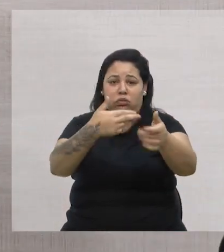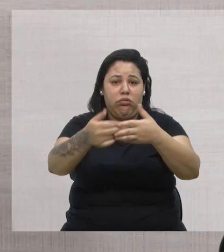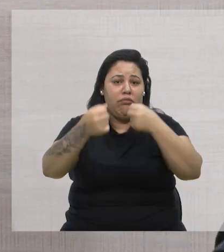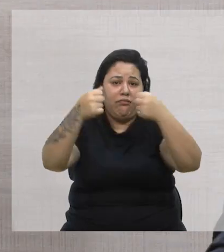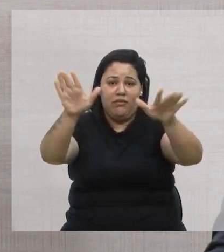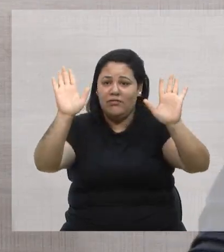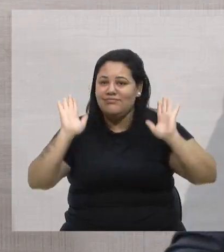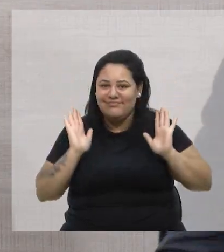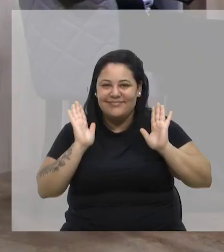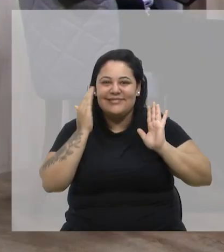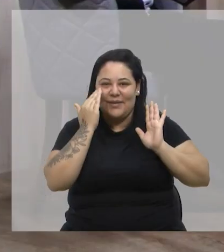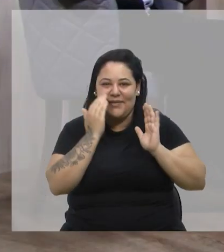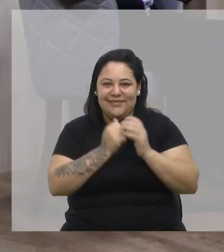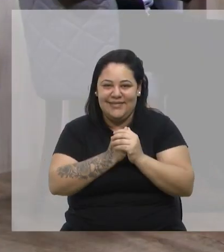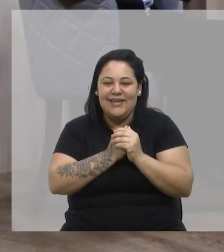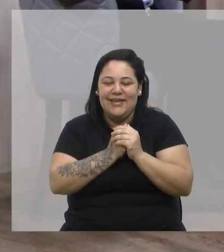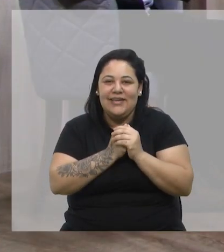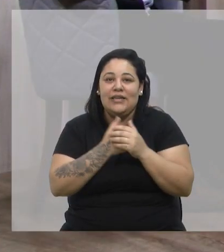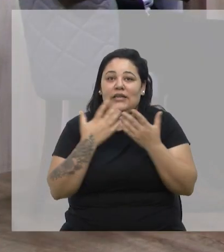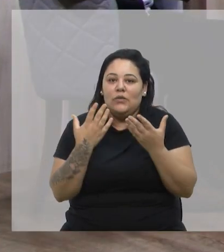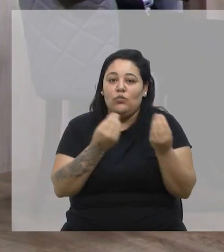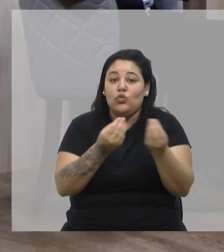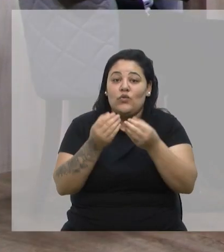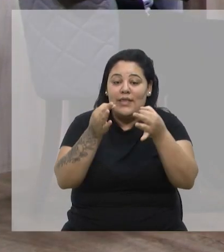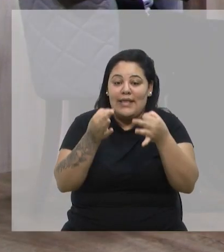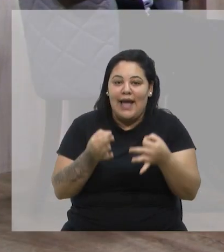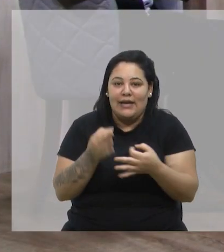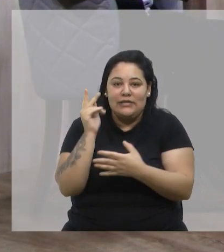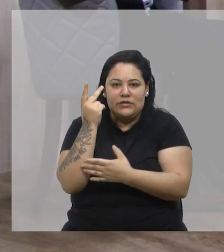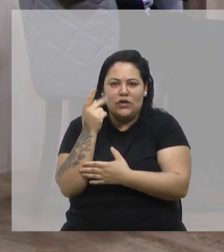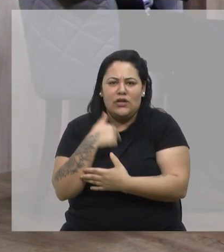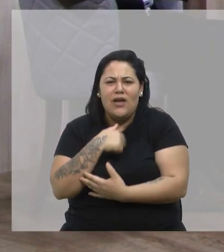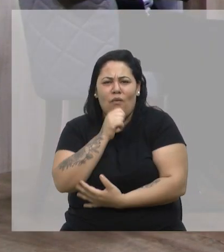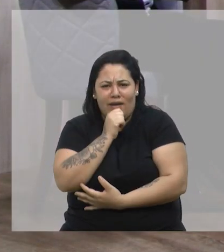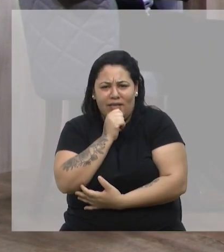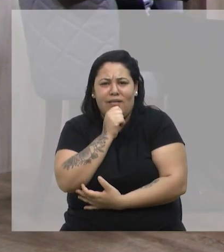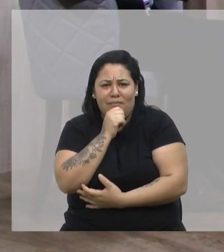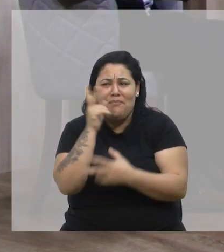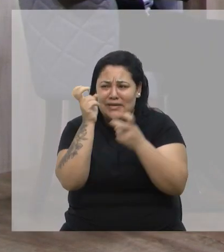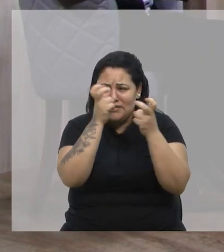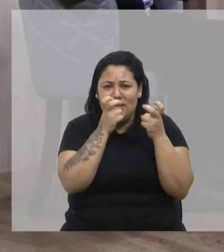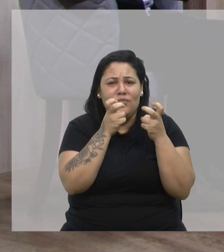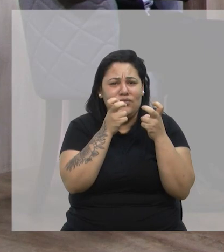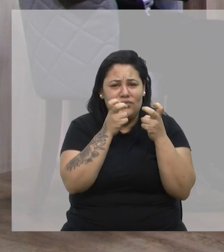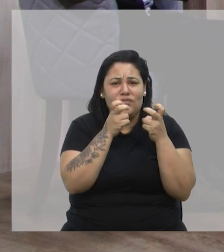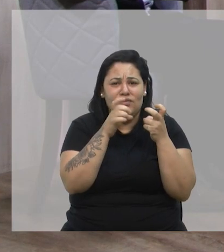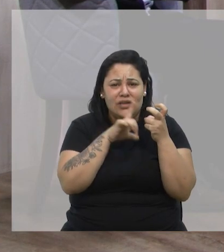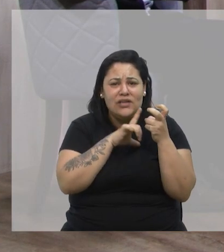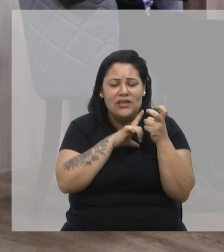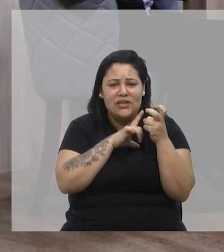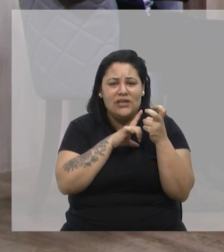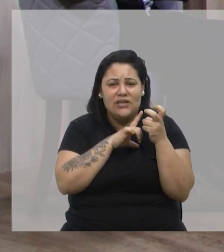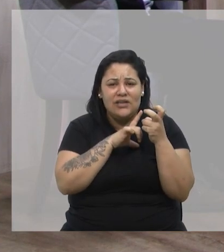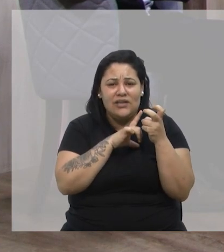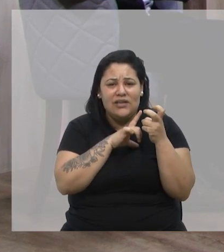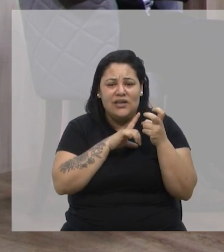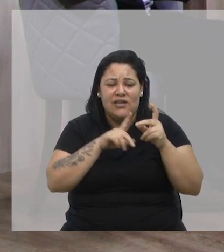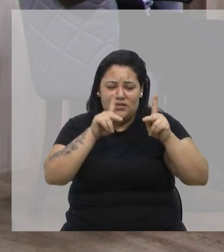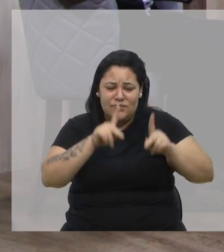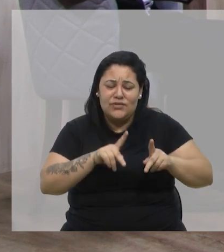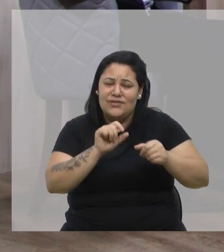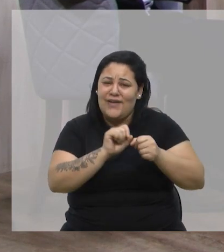se virem, né? Sim, muitos temas desse conto eu ainda vejo que repercutem na nossa sociedade.